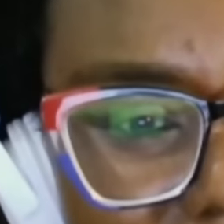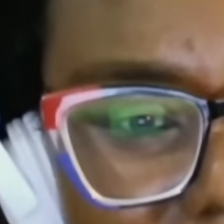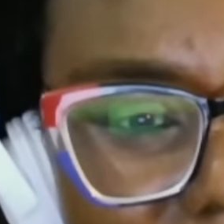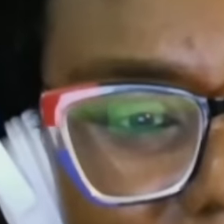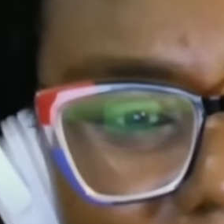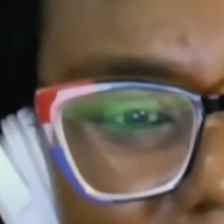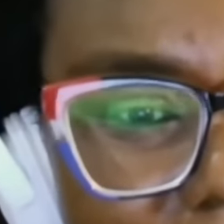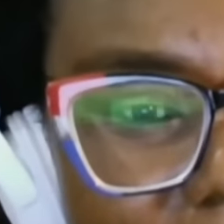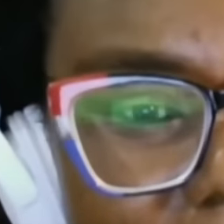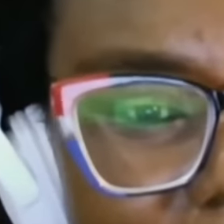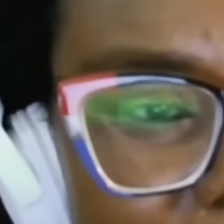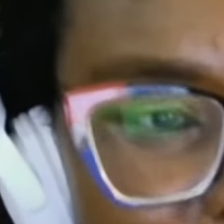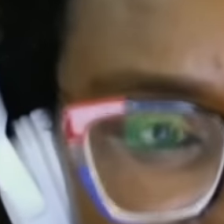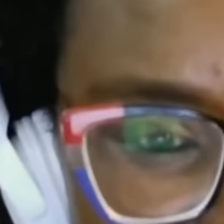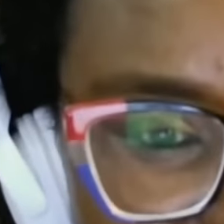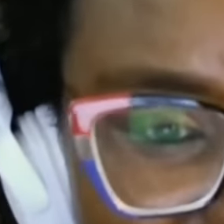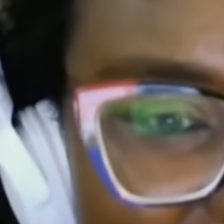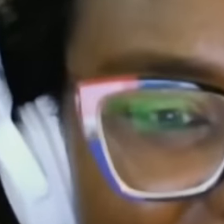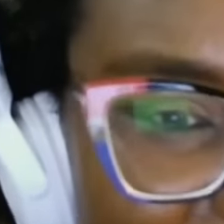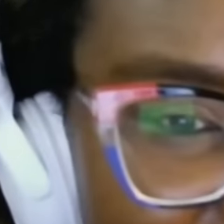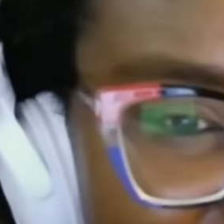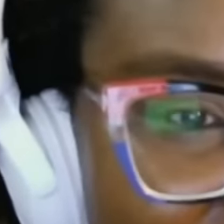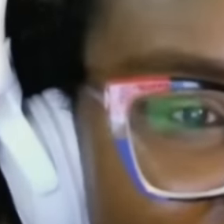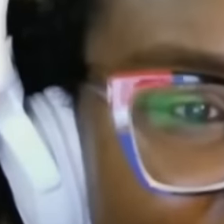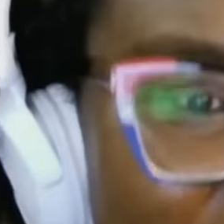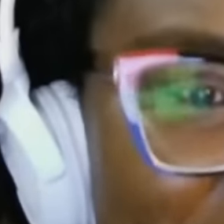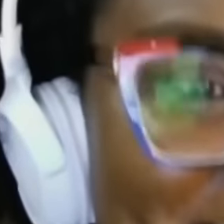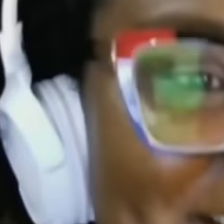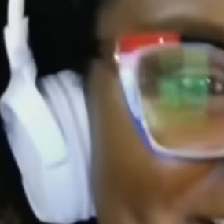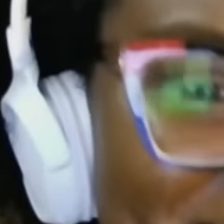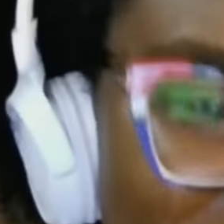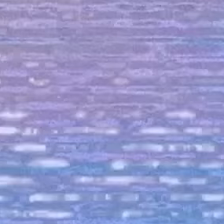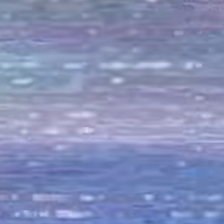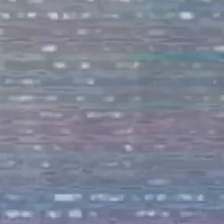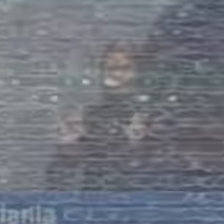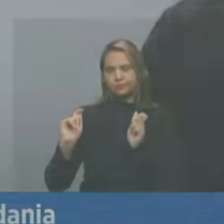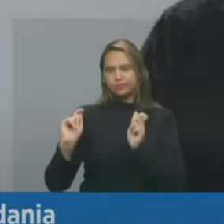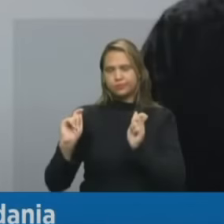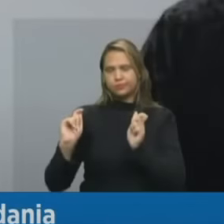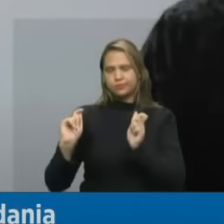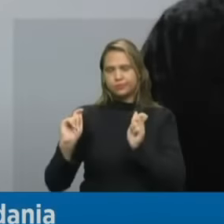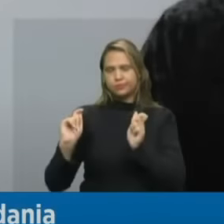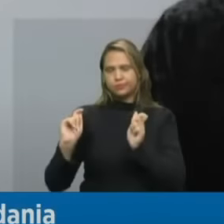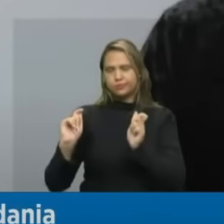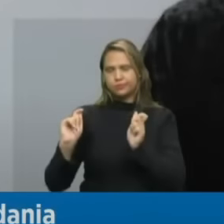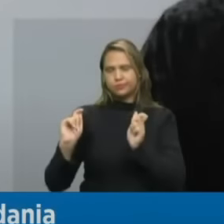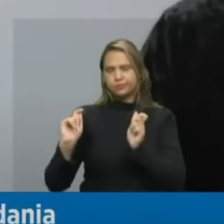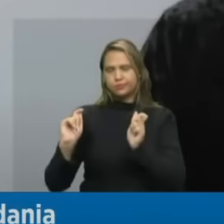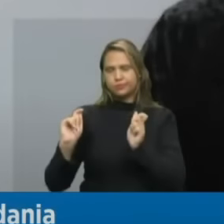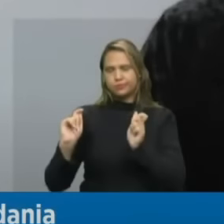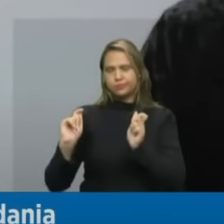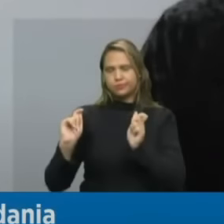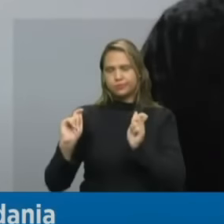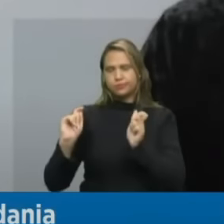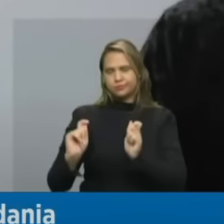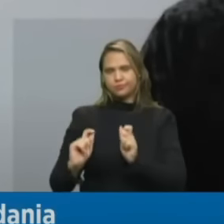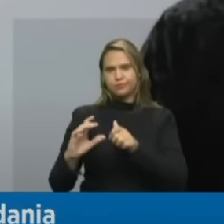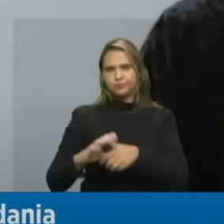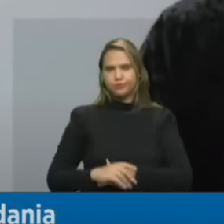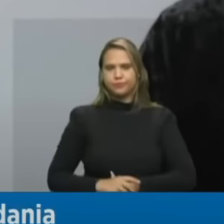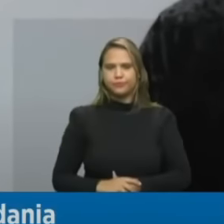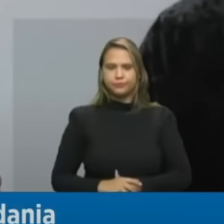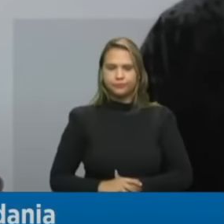com deficiência. Não ser palco para Giovana. É importante. Né? Continuamos ouvindo?